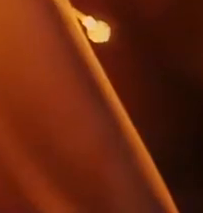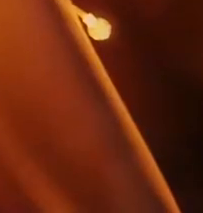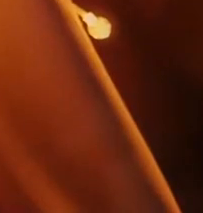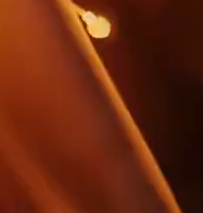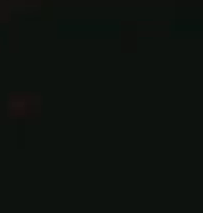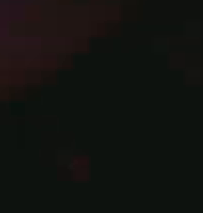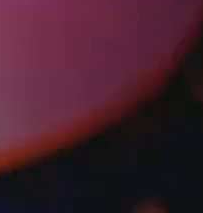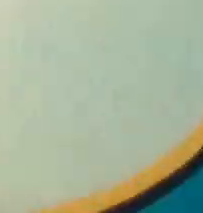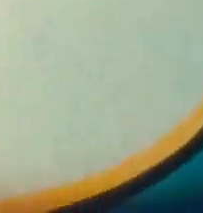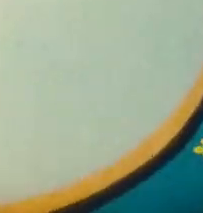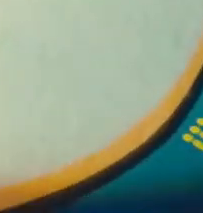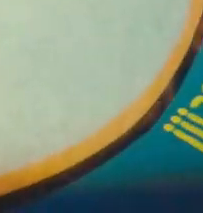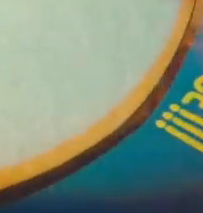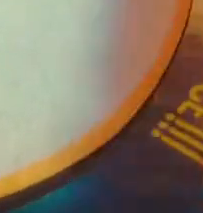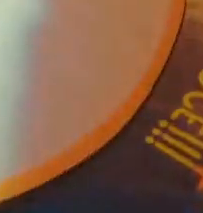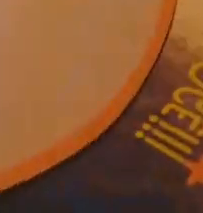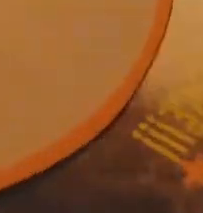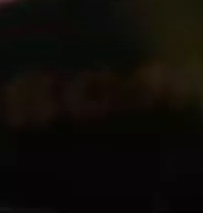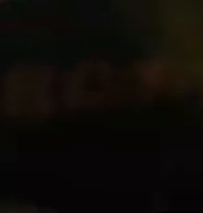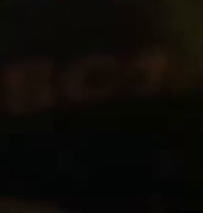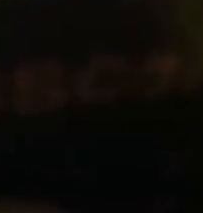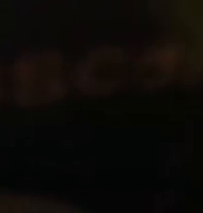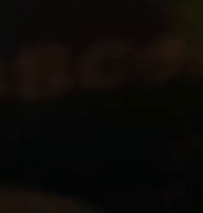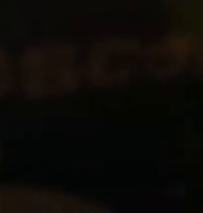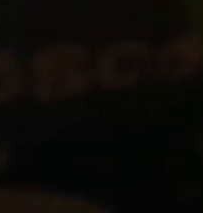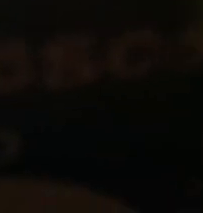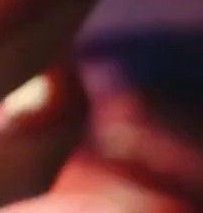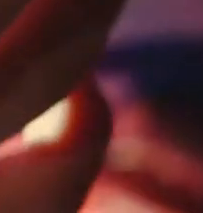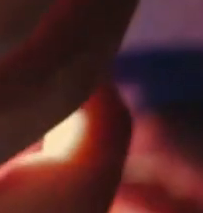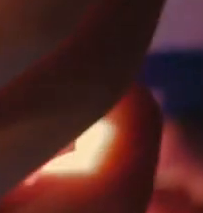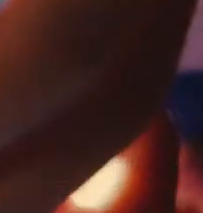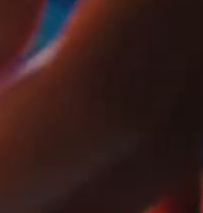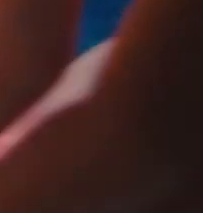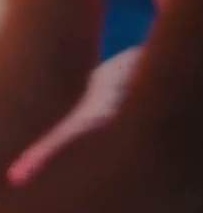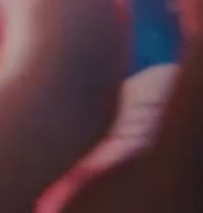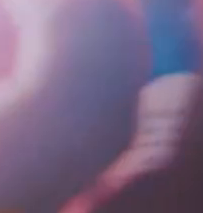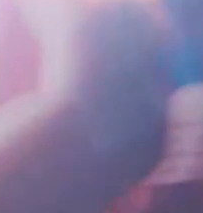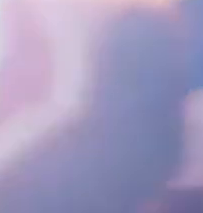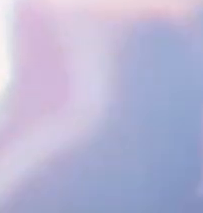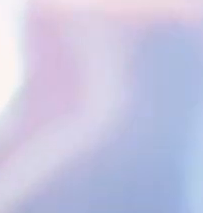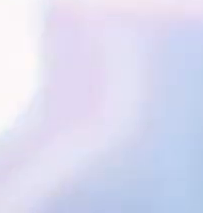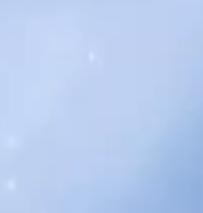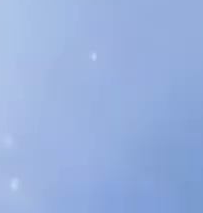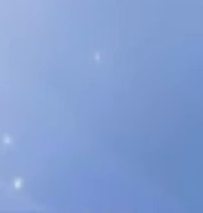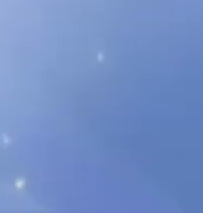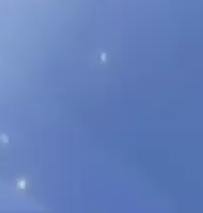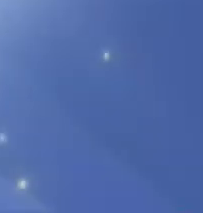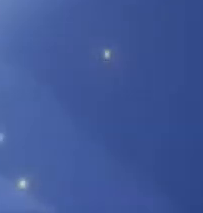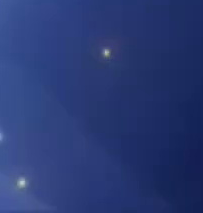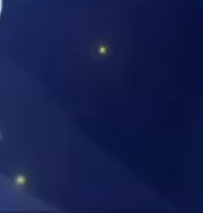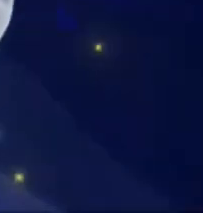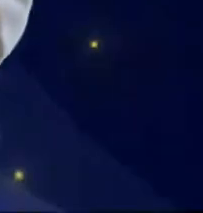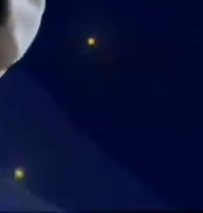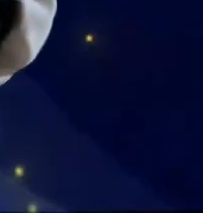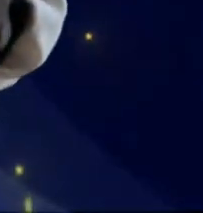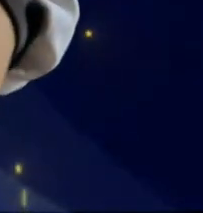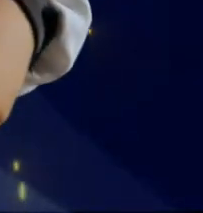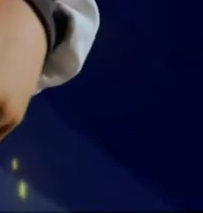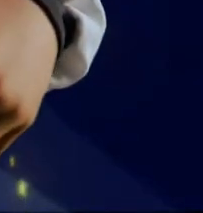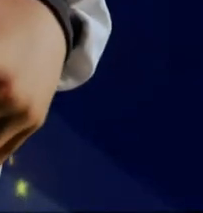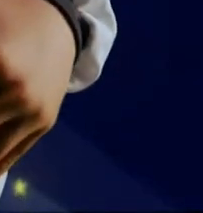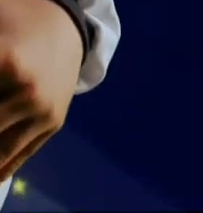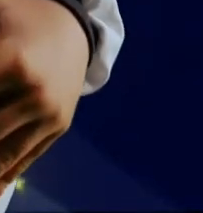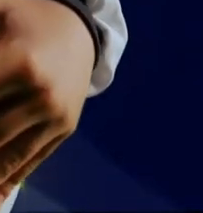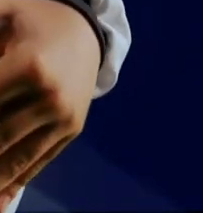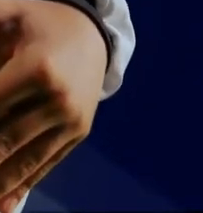movido pela criatividade um astronauta viajava por um universo de histórias transitando entre